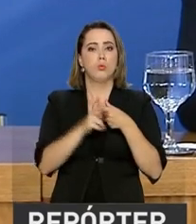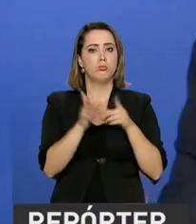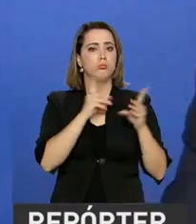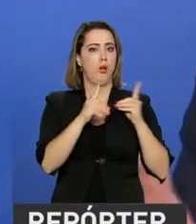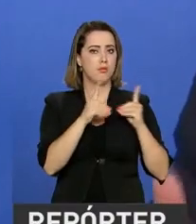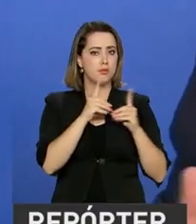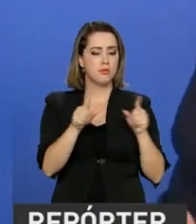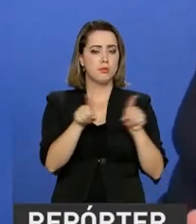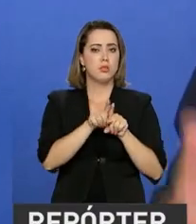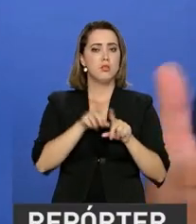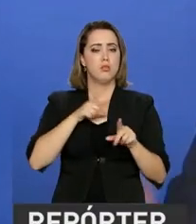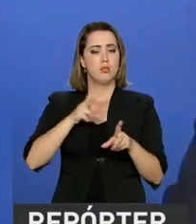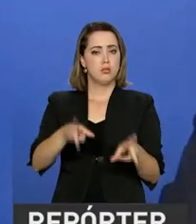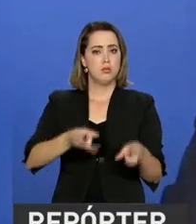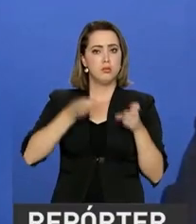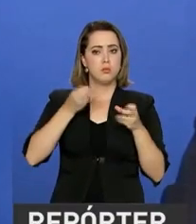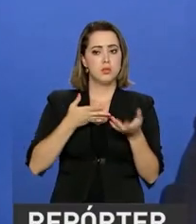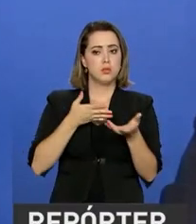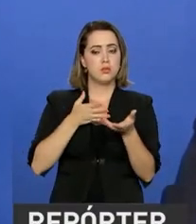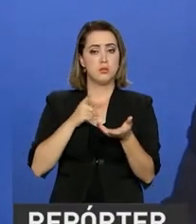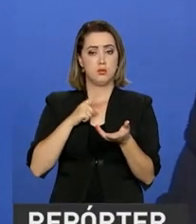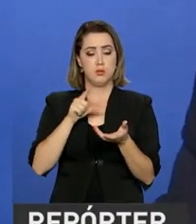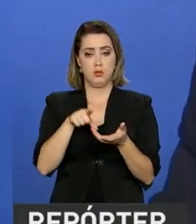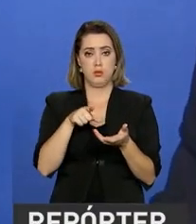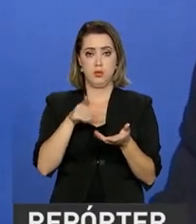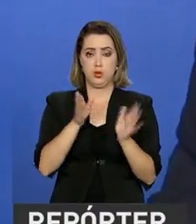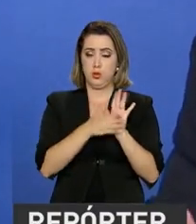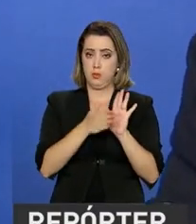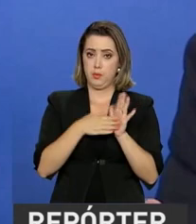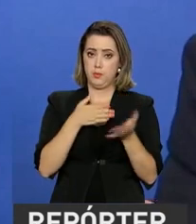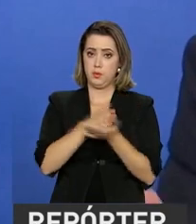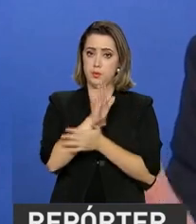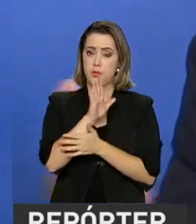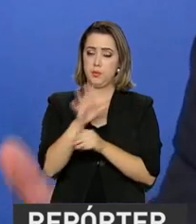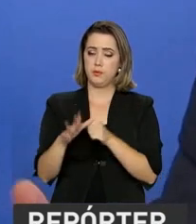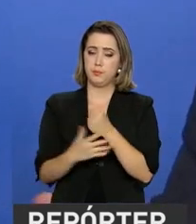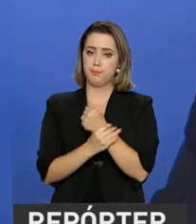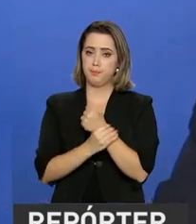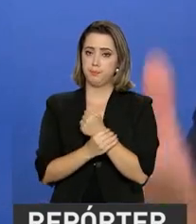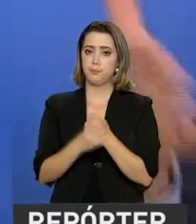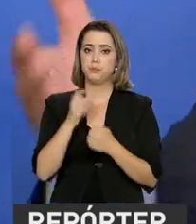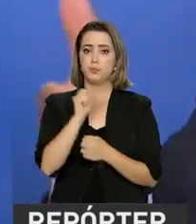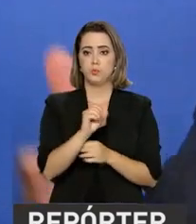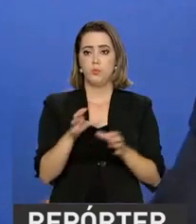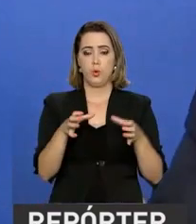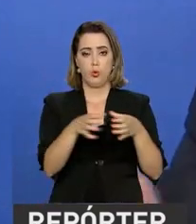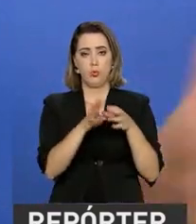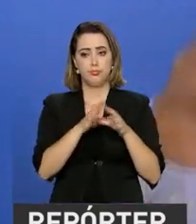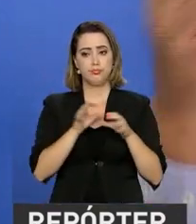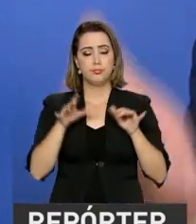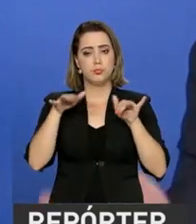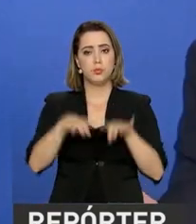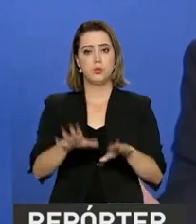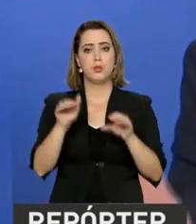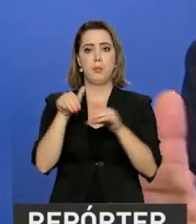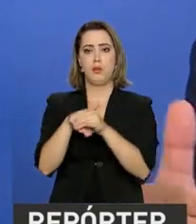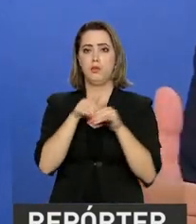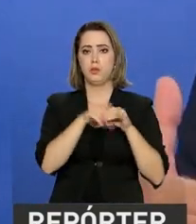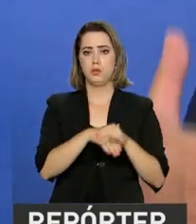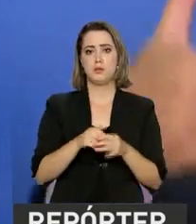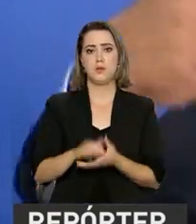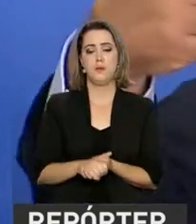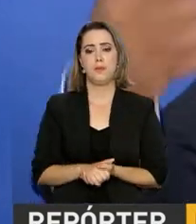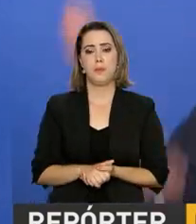negociação a expectativa de que a proposta seja aprovada de forma segura no colegiado e também em plenário